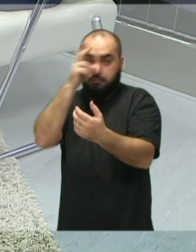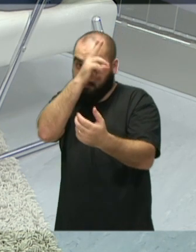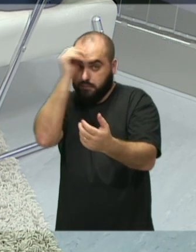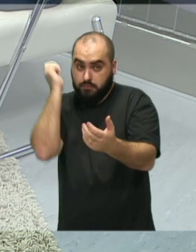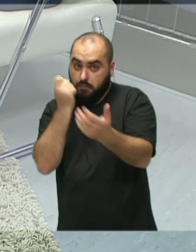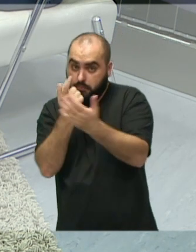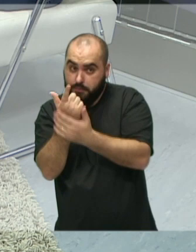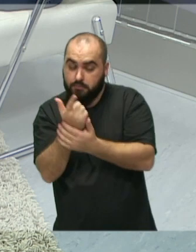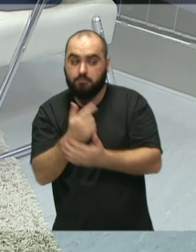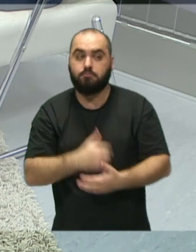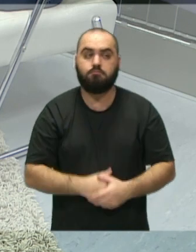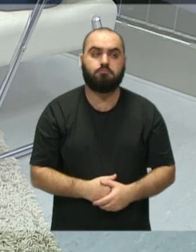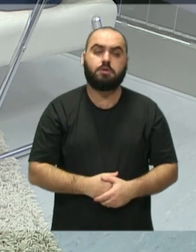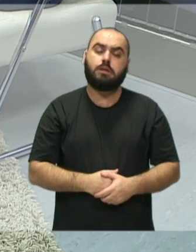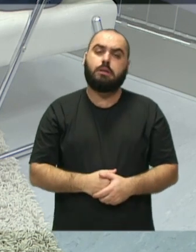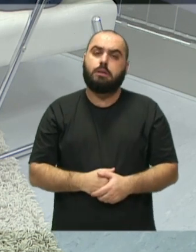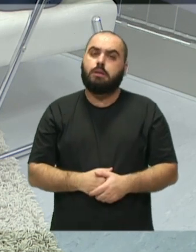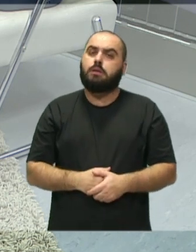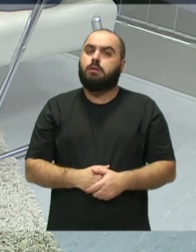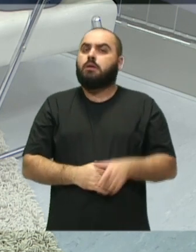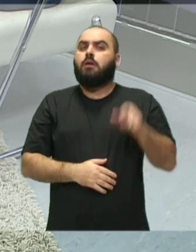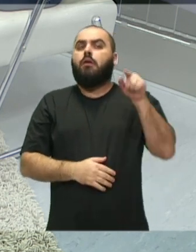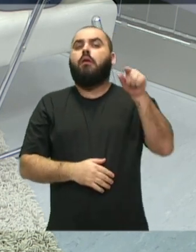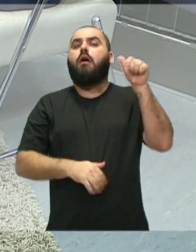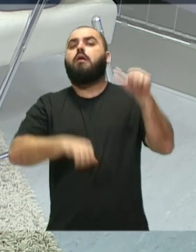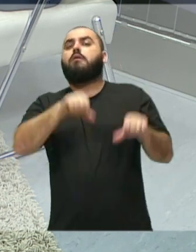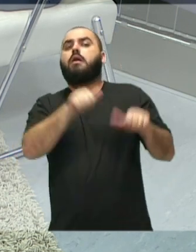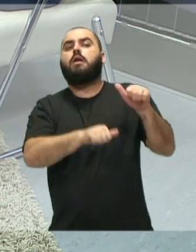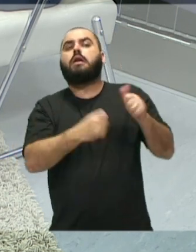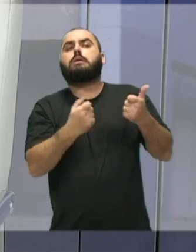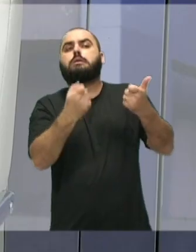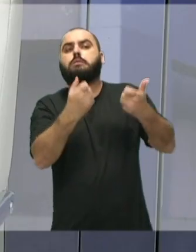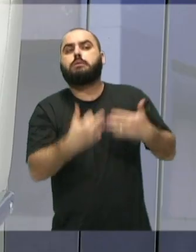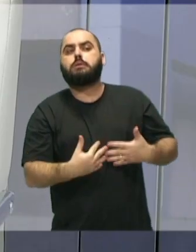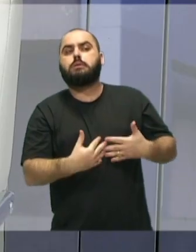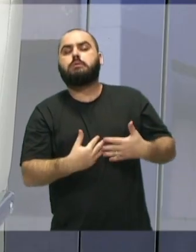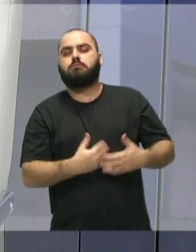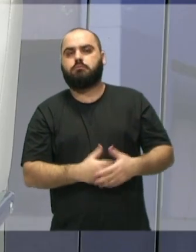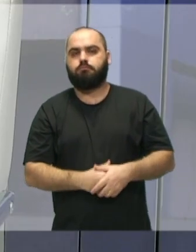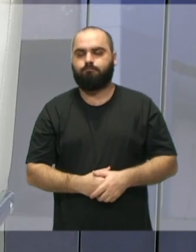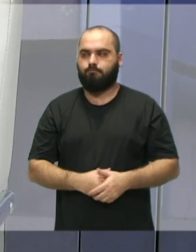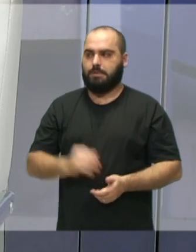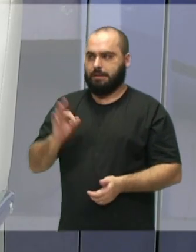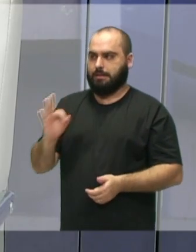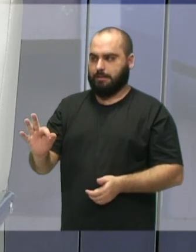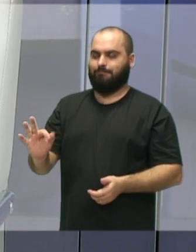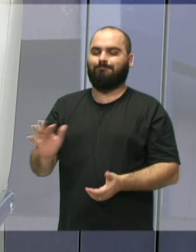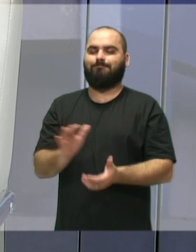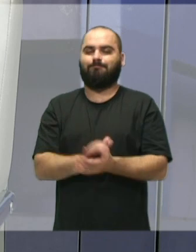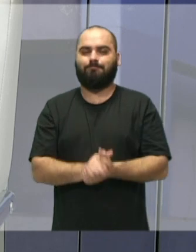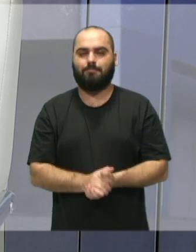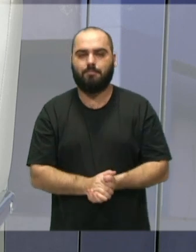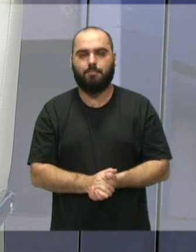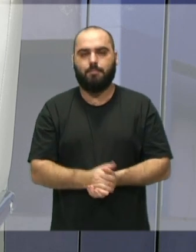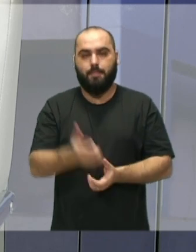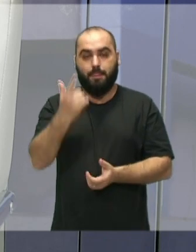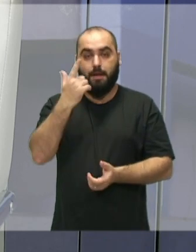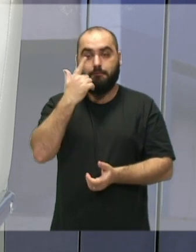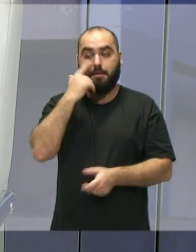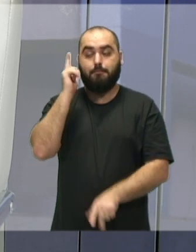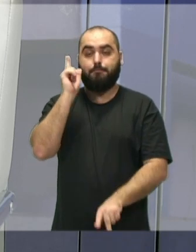identificadas, vereadora, e como que a senhora avalia a discussão? Bom, a gente mede pelo